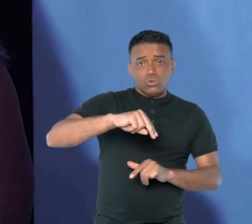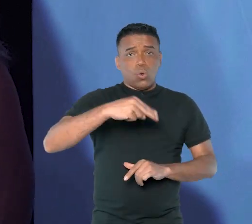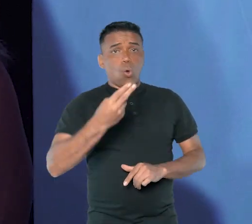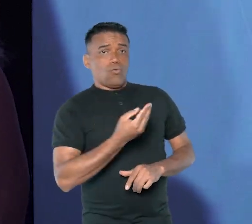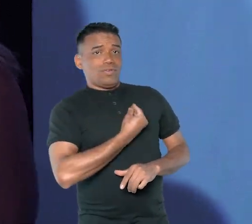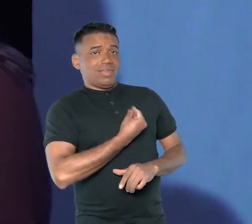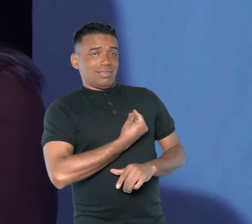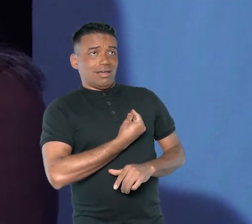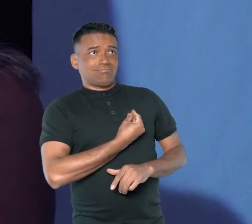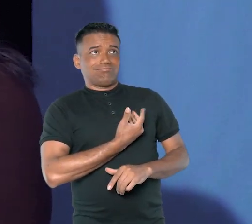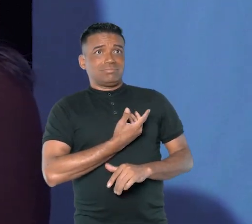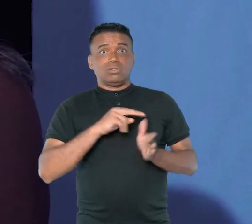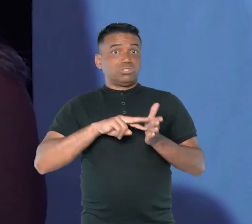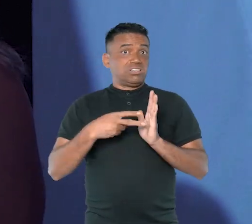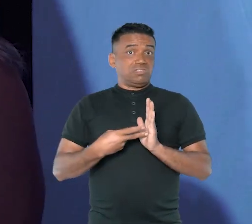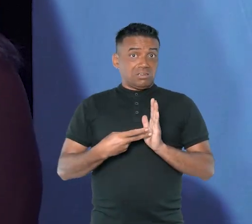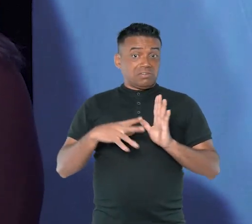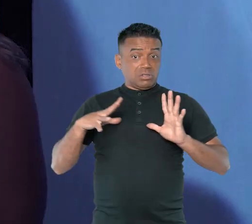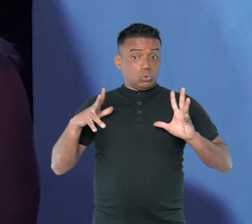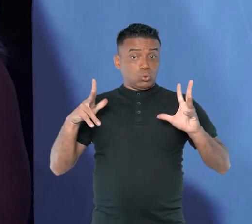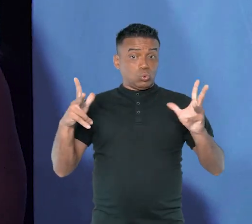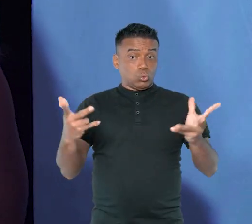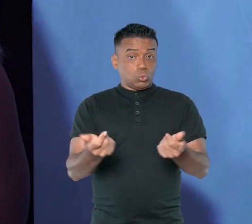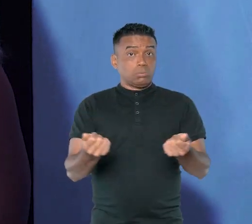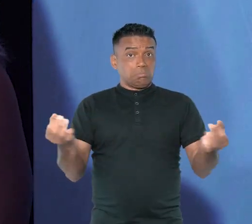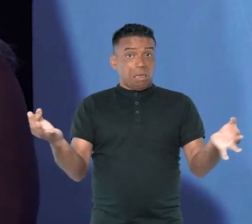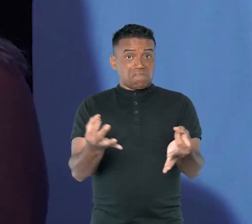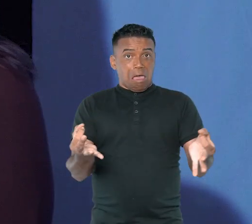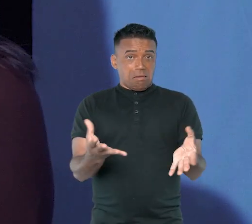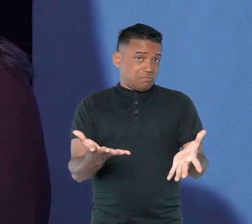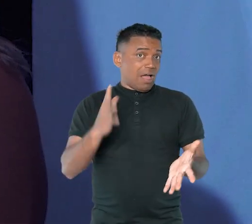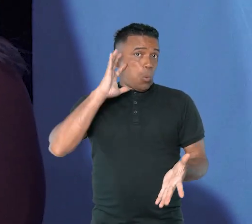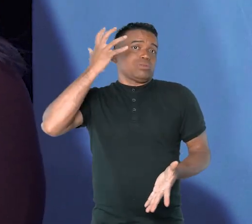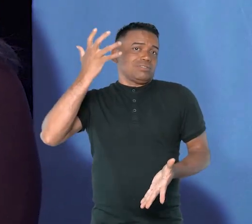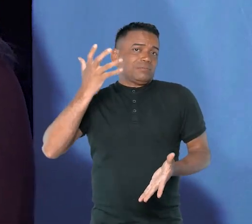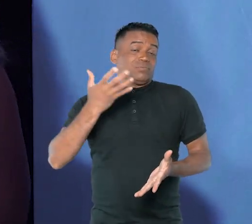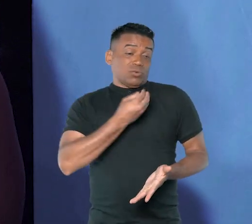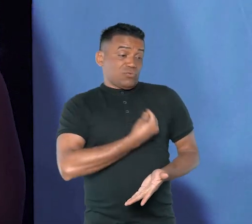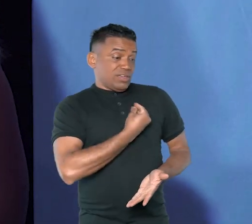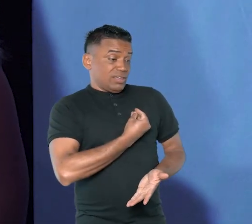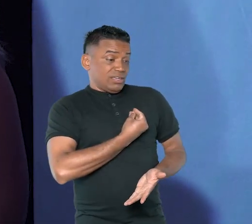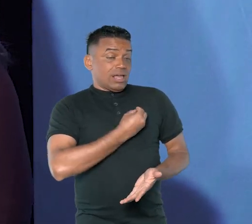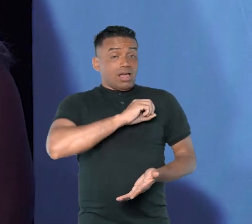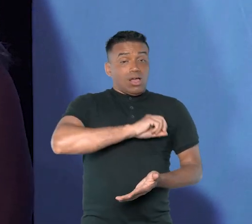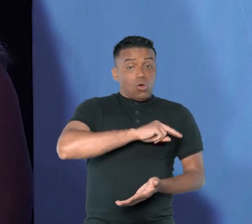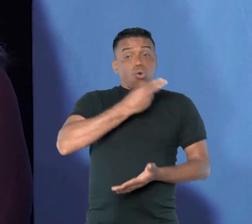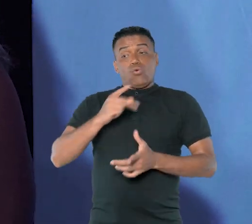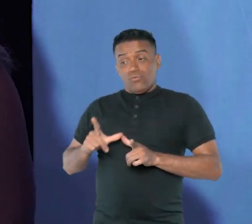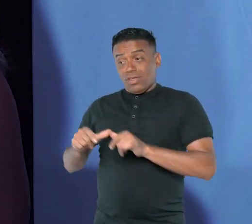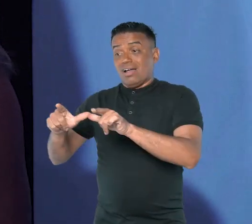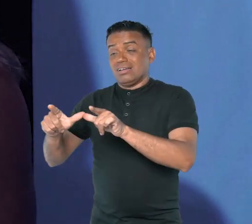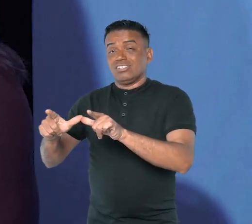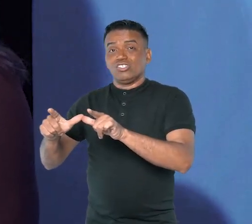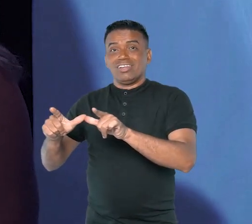ok, não significa que vai acontecer. E eu acho que tanto na vida como nas viagens, normalmente as coisas mais